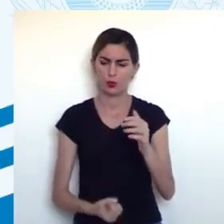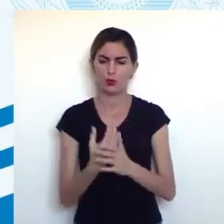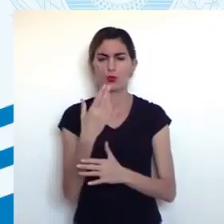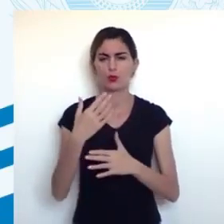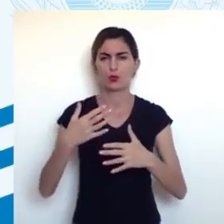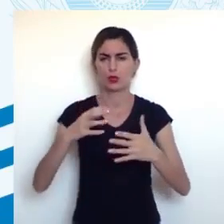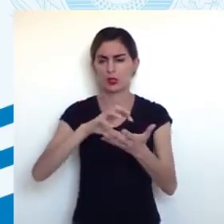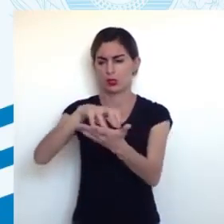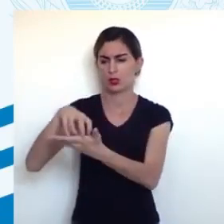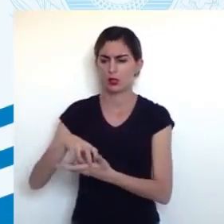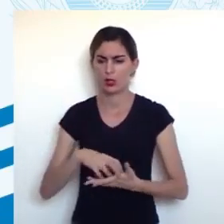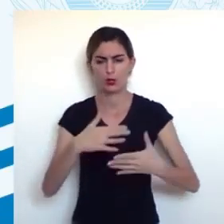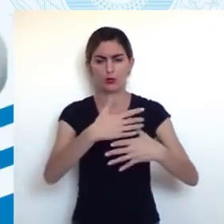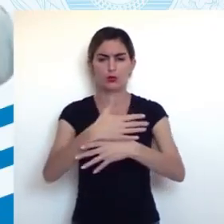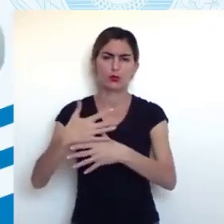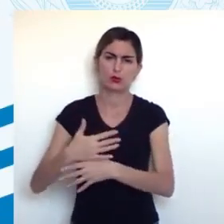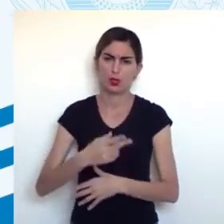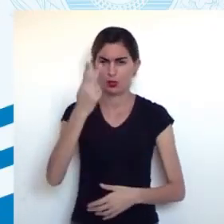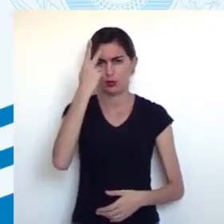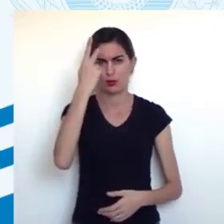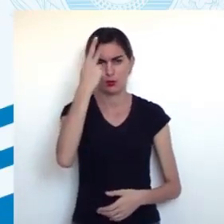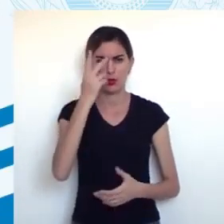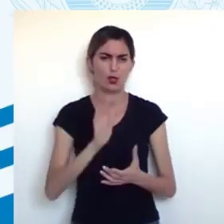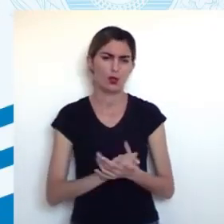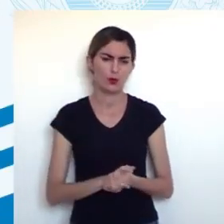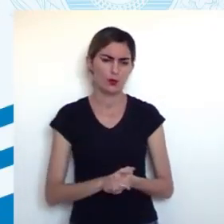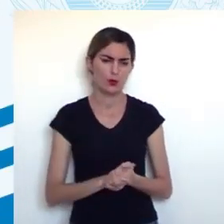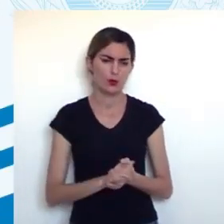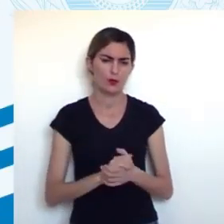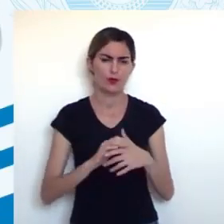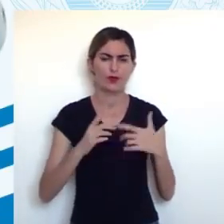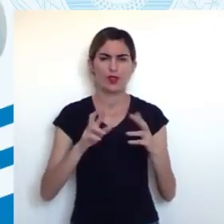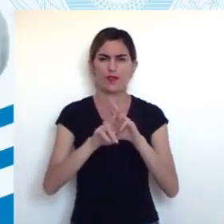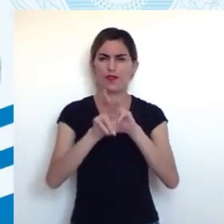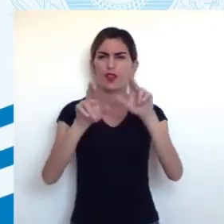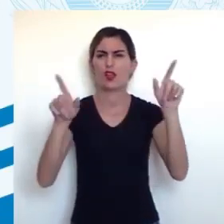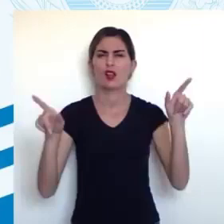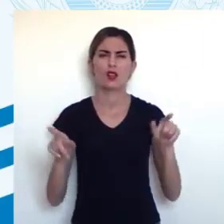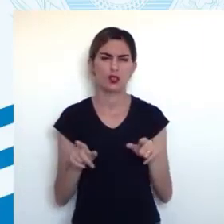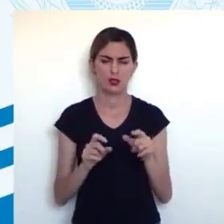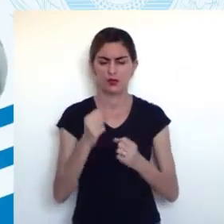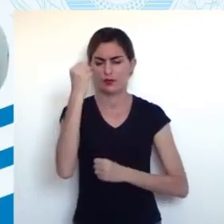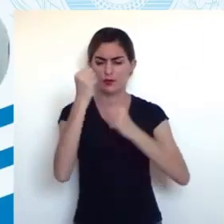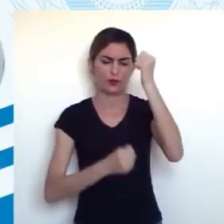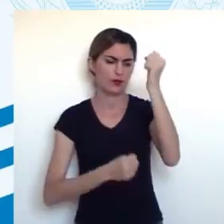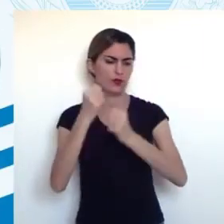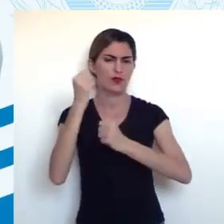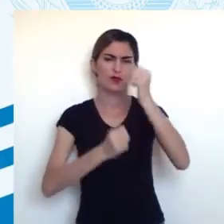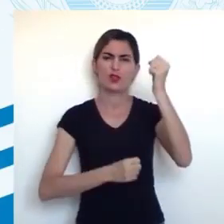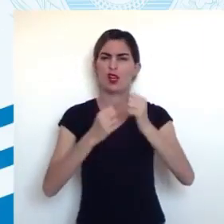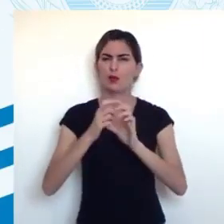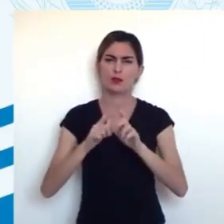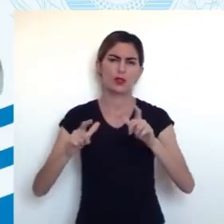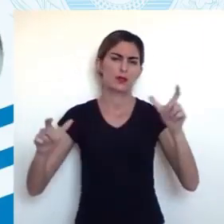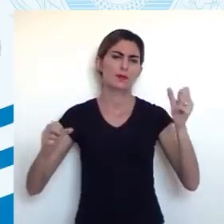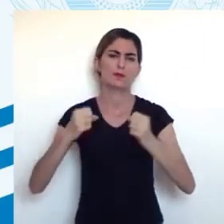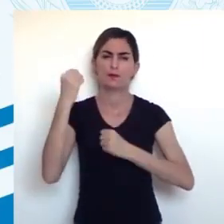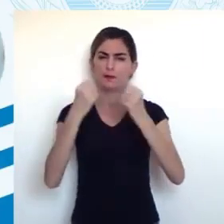formação dos centros urbanos, como de São Paulo, em que as várias fábricas, meus